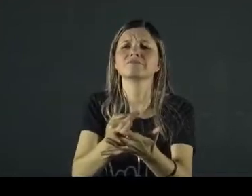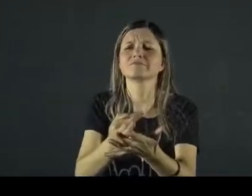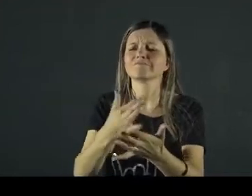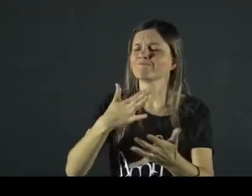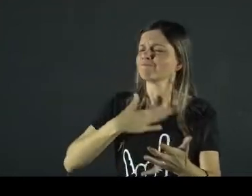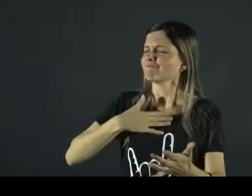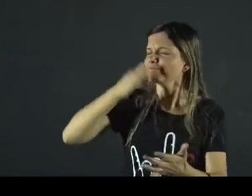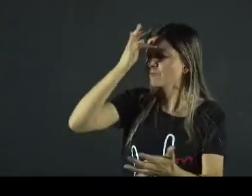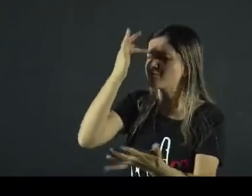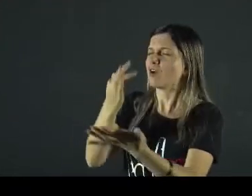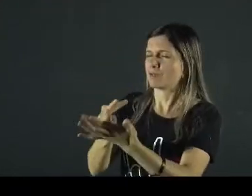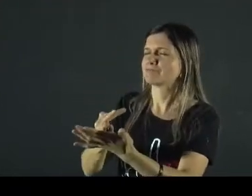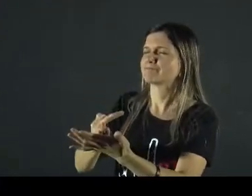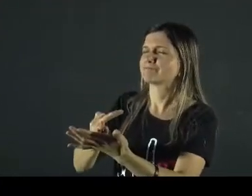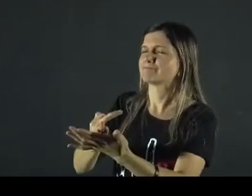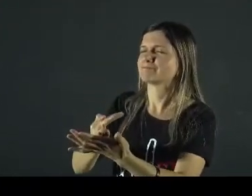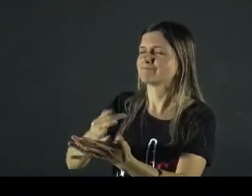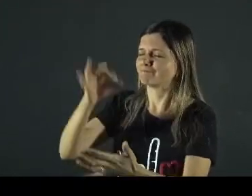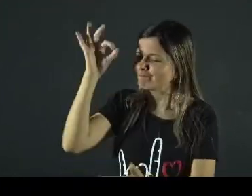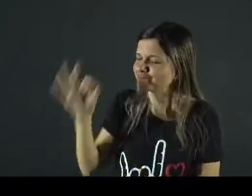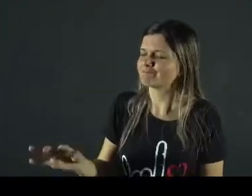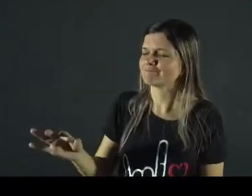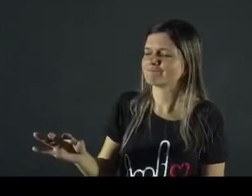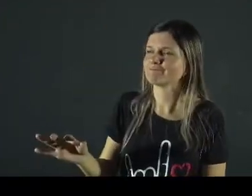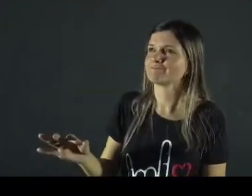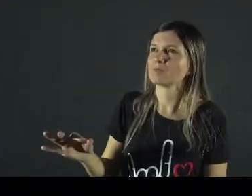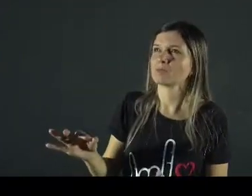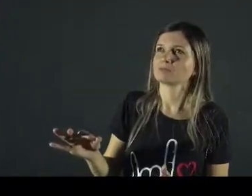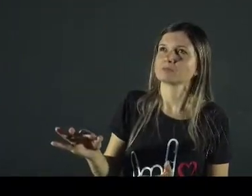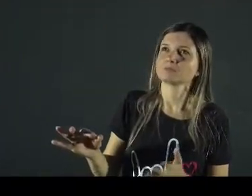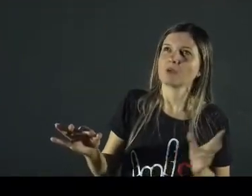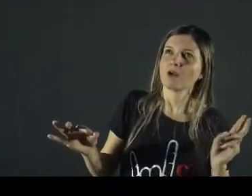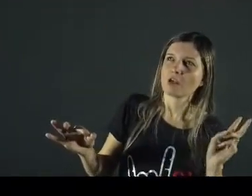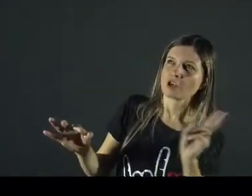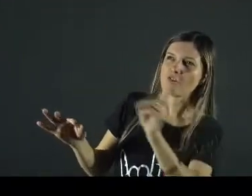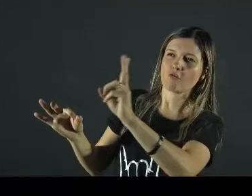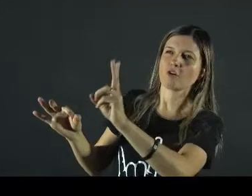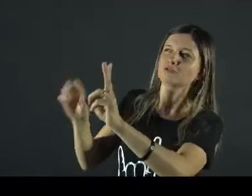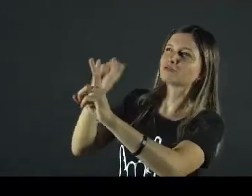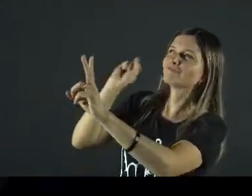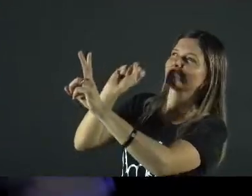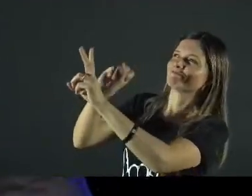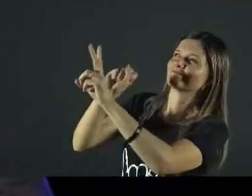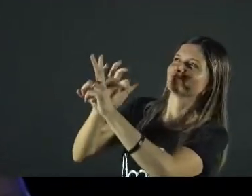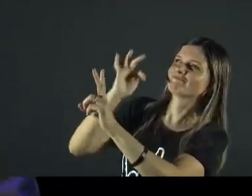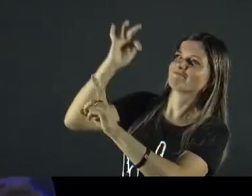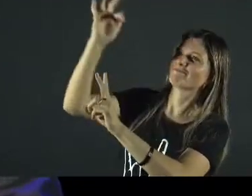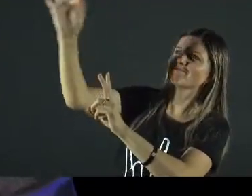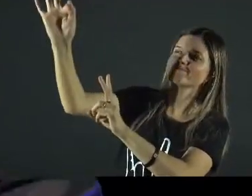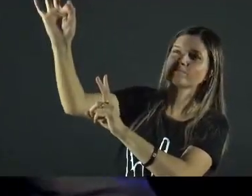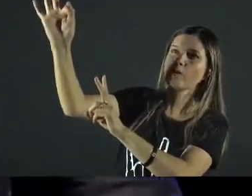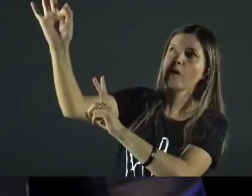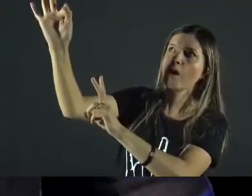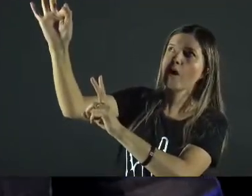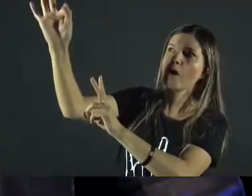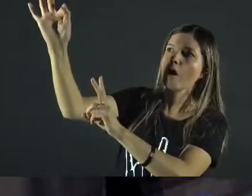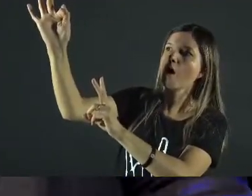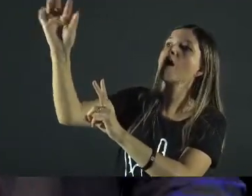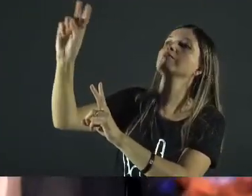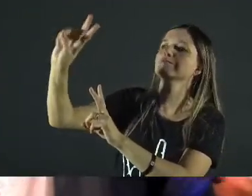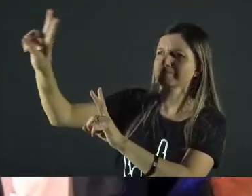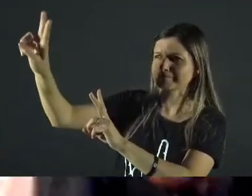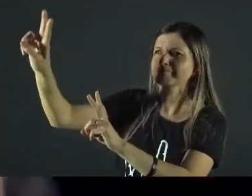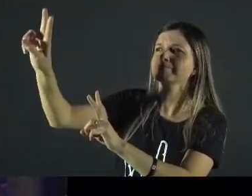a certeza das coisas que se esperam. E a prova daquilo que você não está vendo